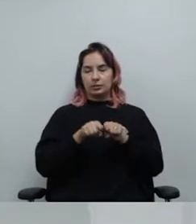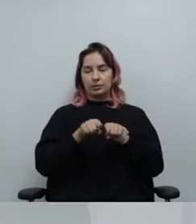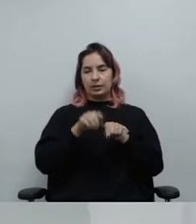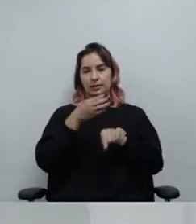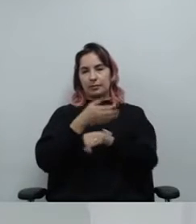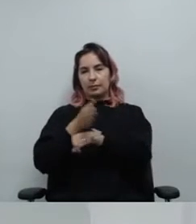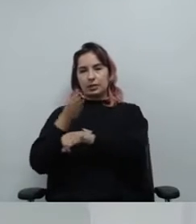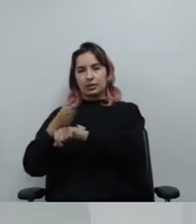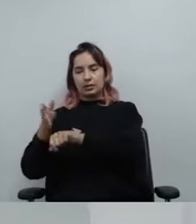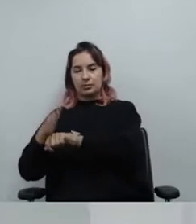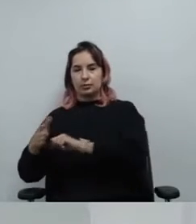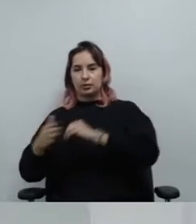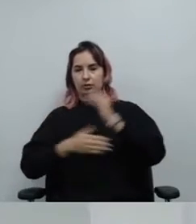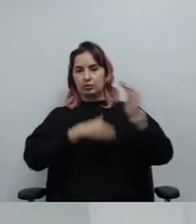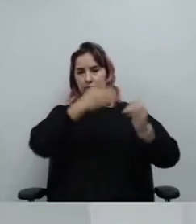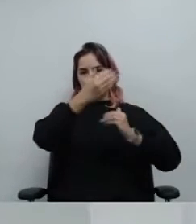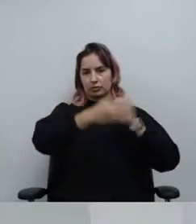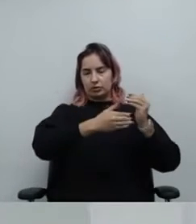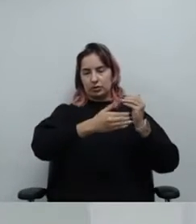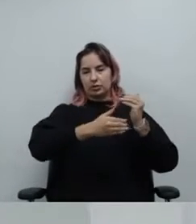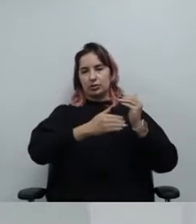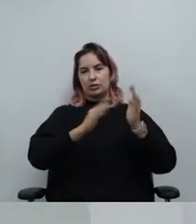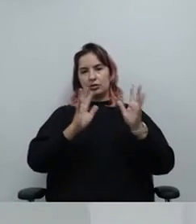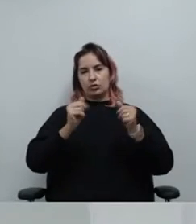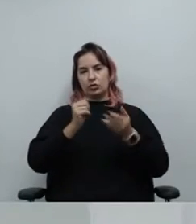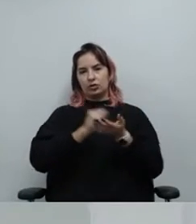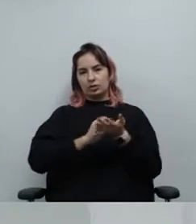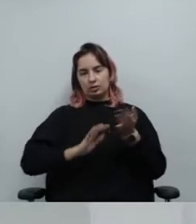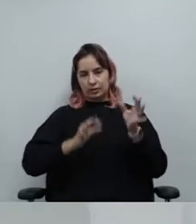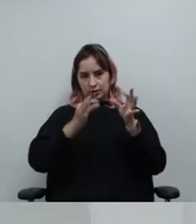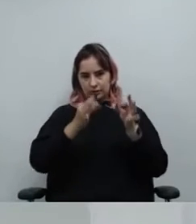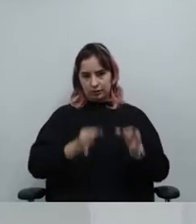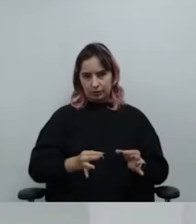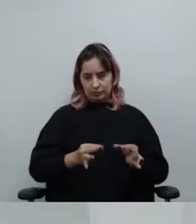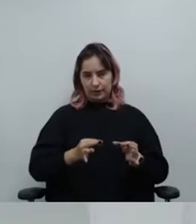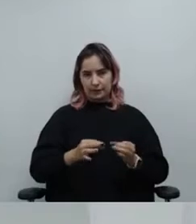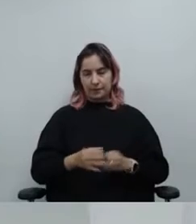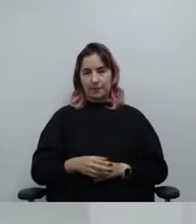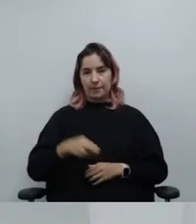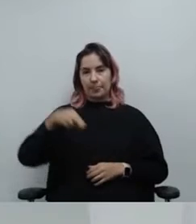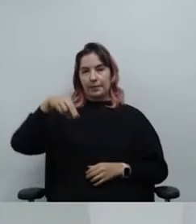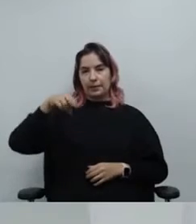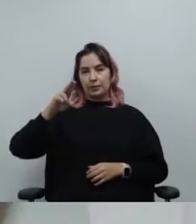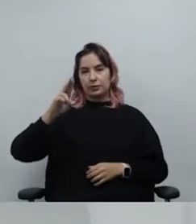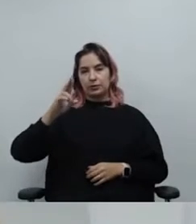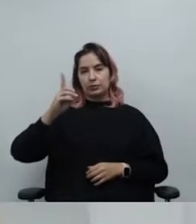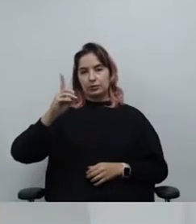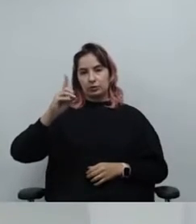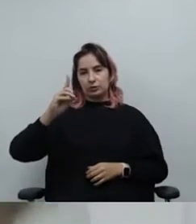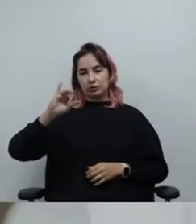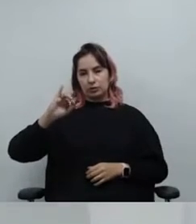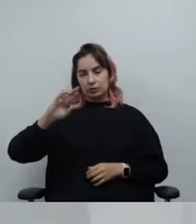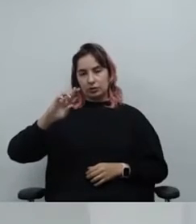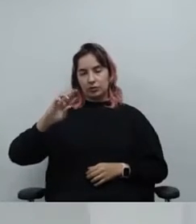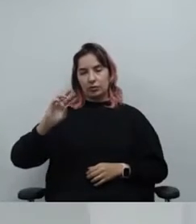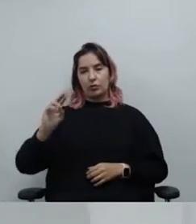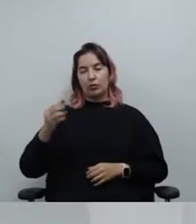participando do desenvolvimento das ações afirmativas, cabe também o NUDIR ou os núcleos que vierem a